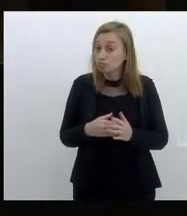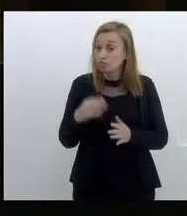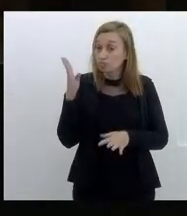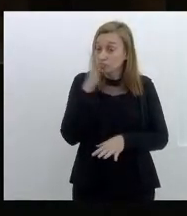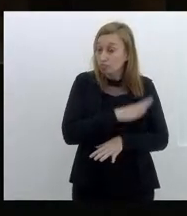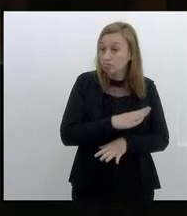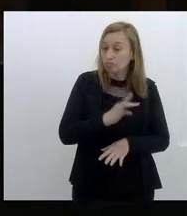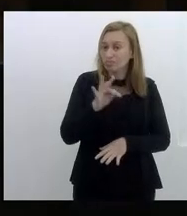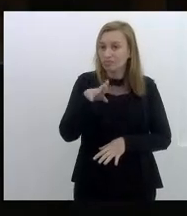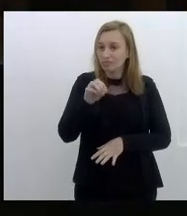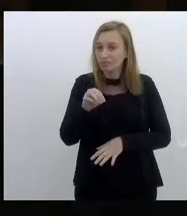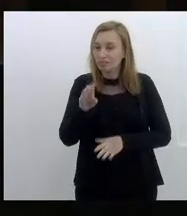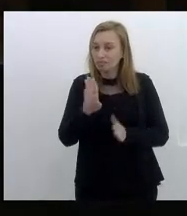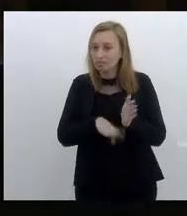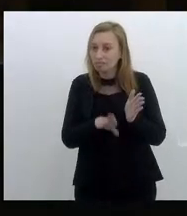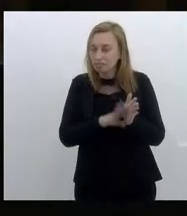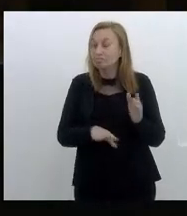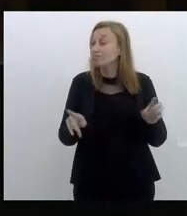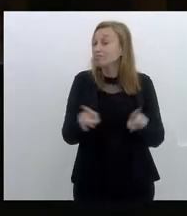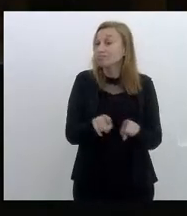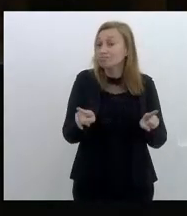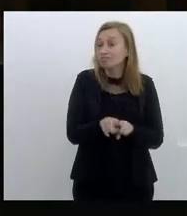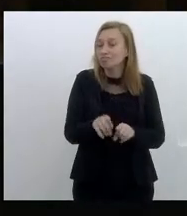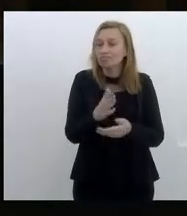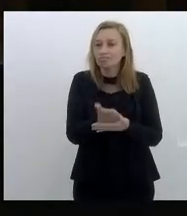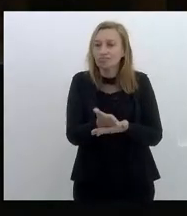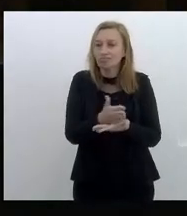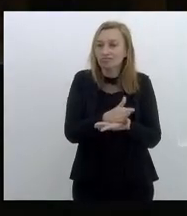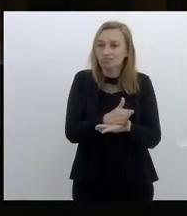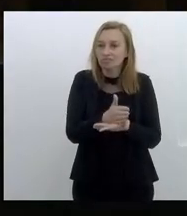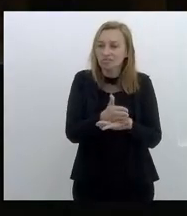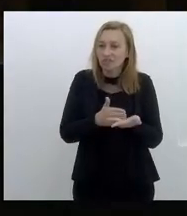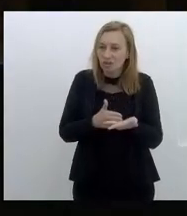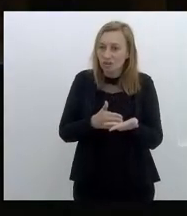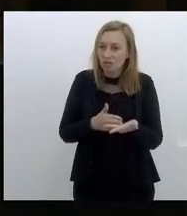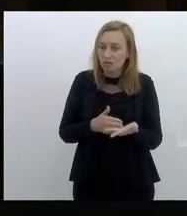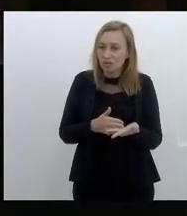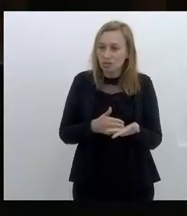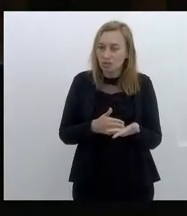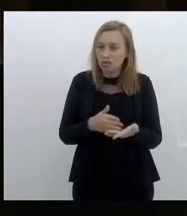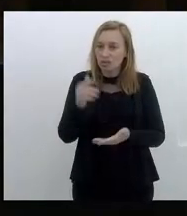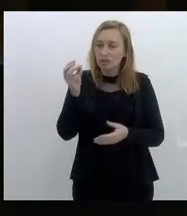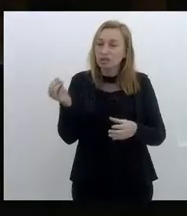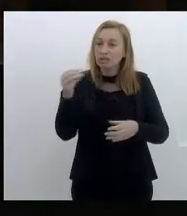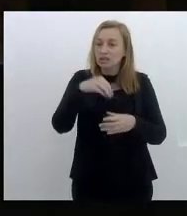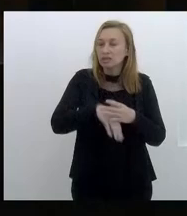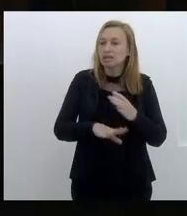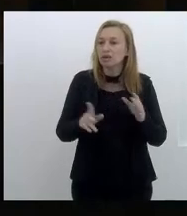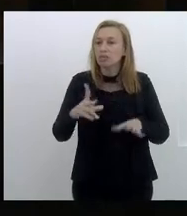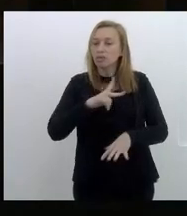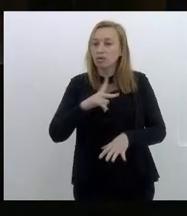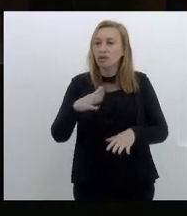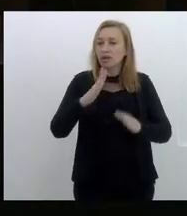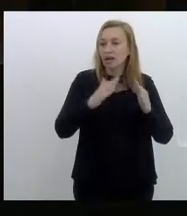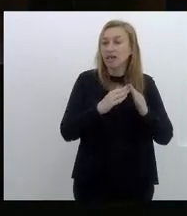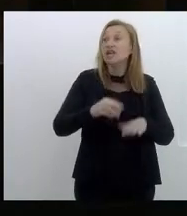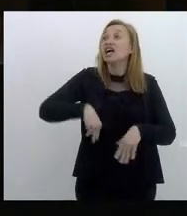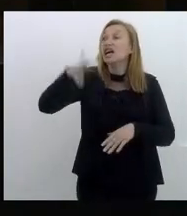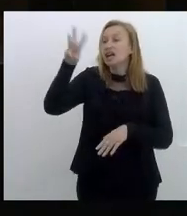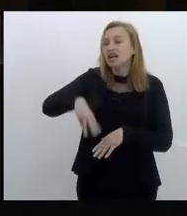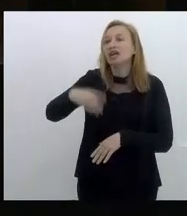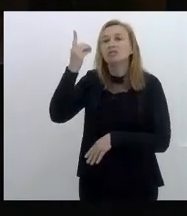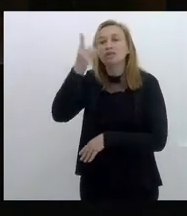com o teto de gasto também vai ser um divisor de águas dentro dessa própria casa para saber quem é que são de